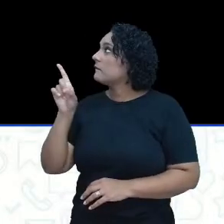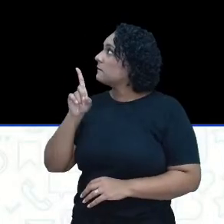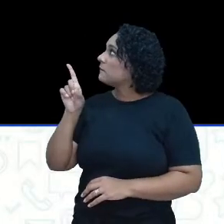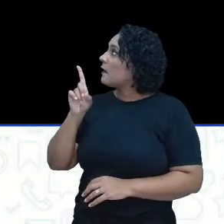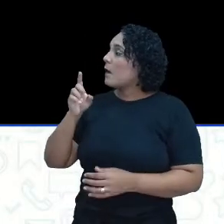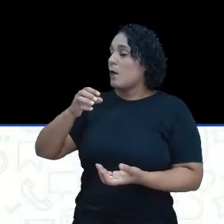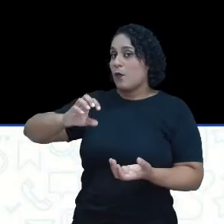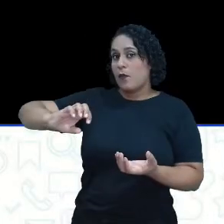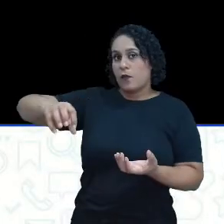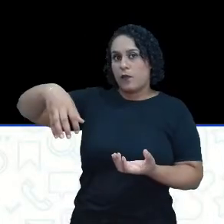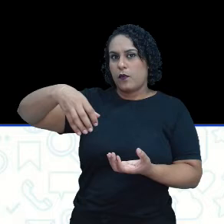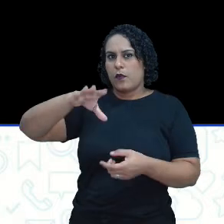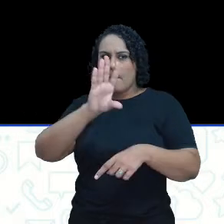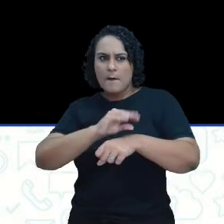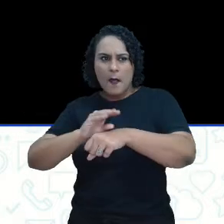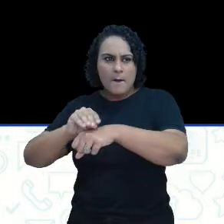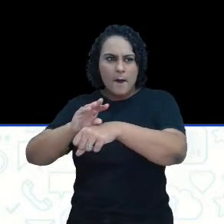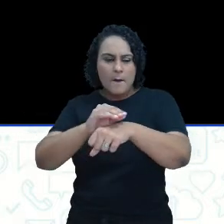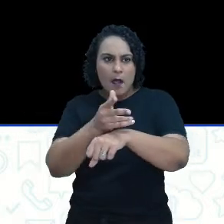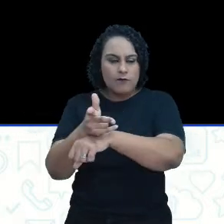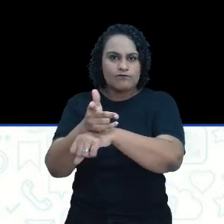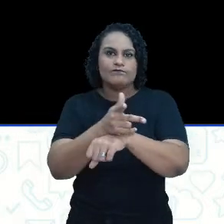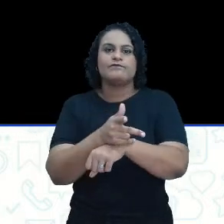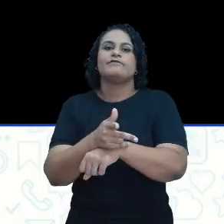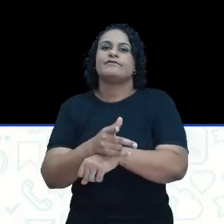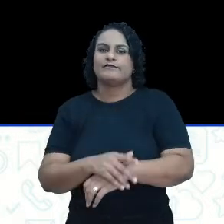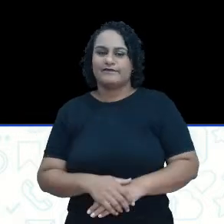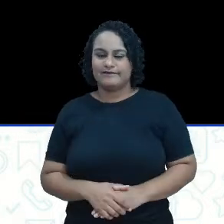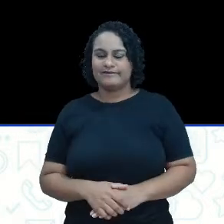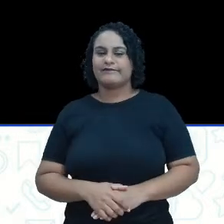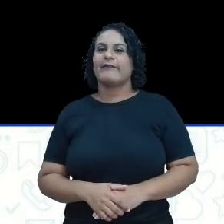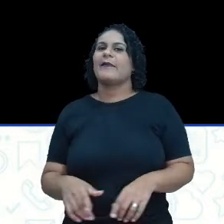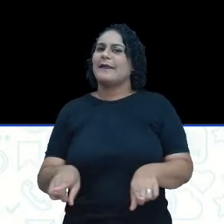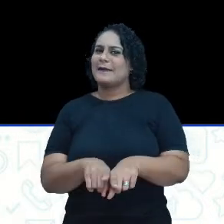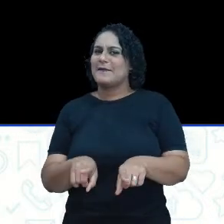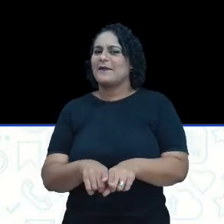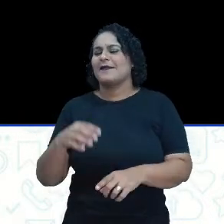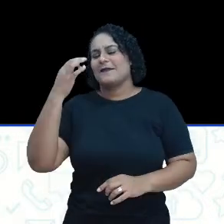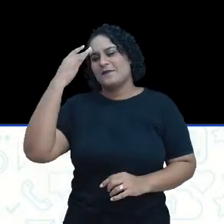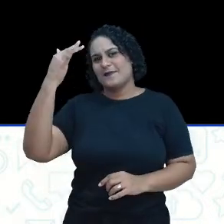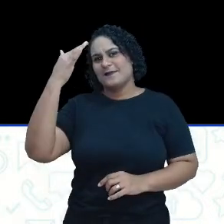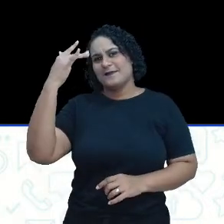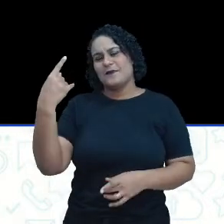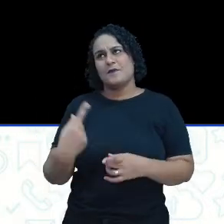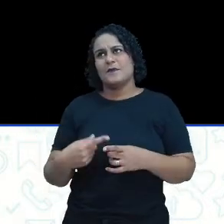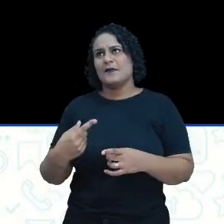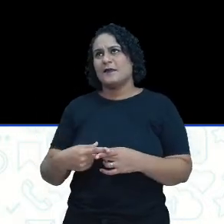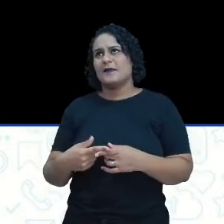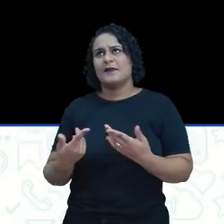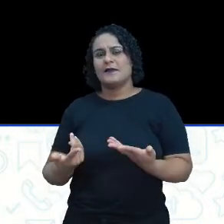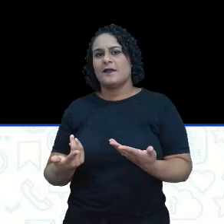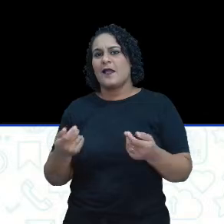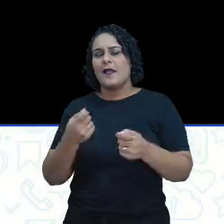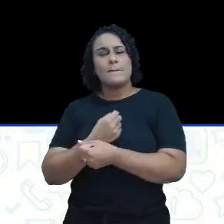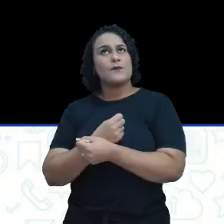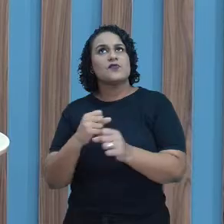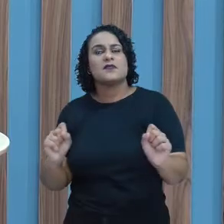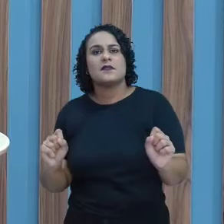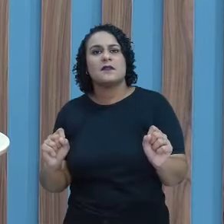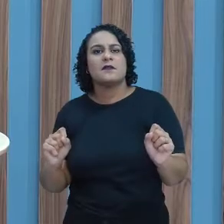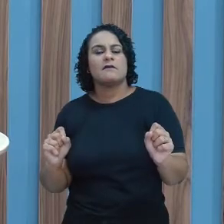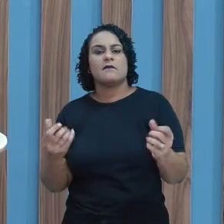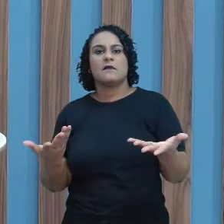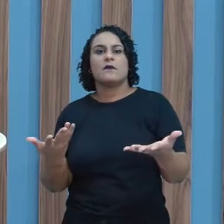equipamentos capturam. Então, isso aí também é fantástico, além dessa imaginação, que às vezes a gente não consegue mensurar. Que o que a gente